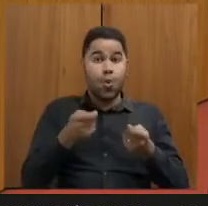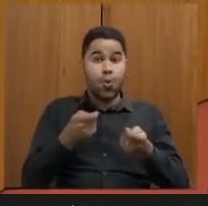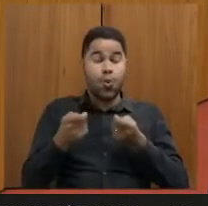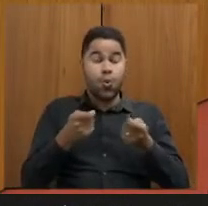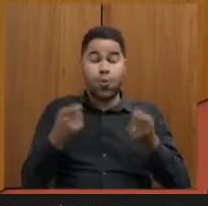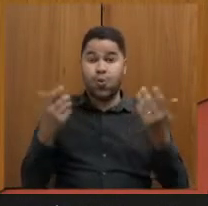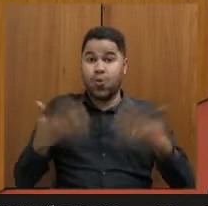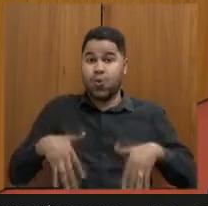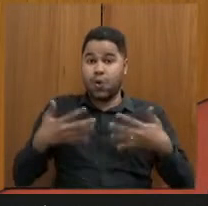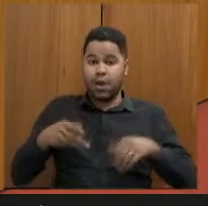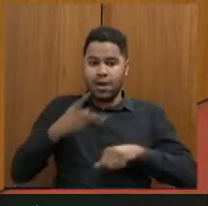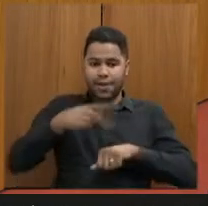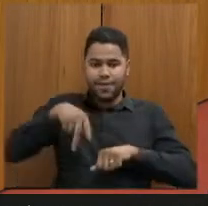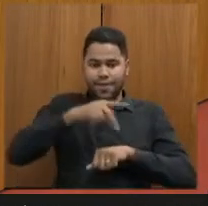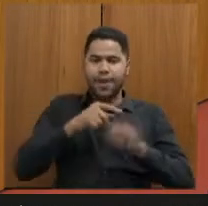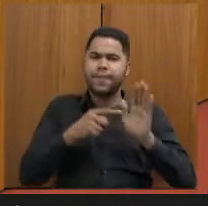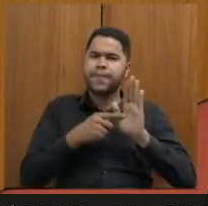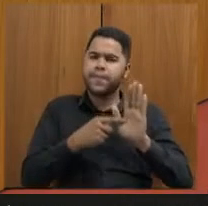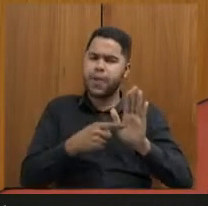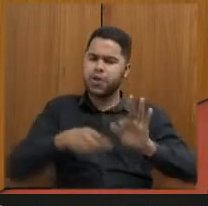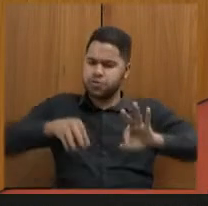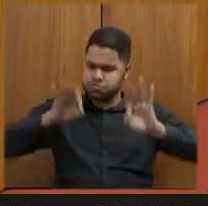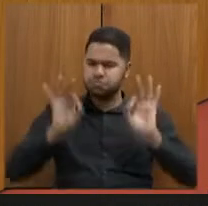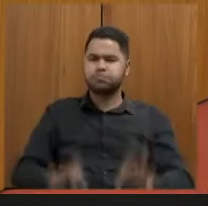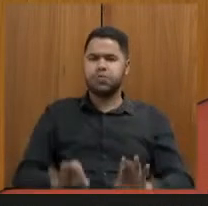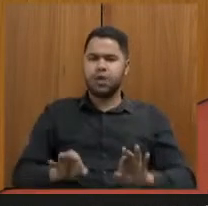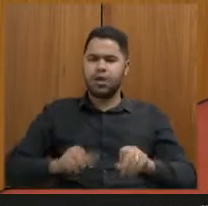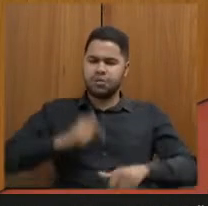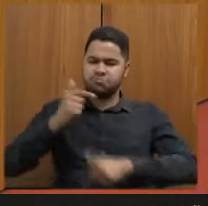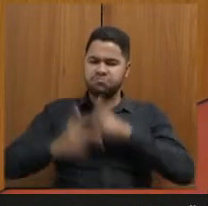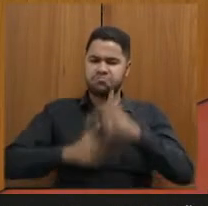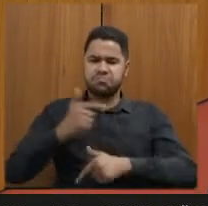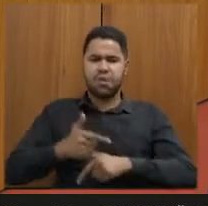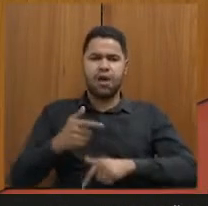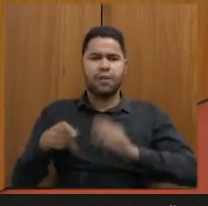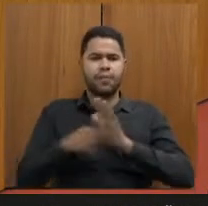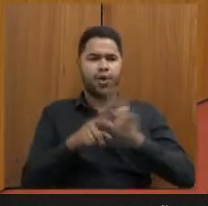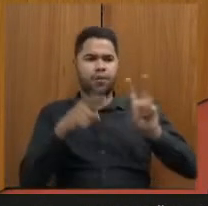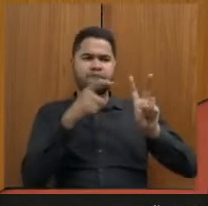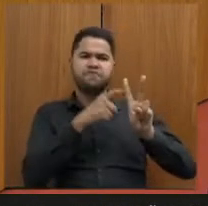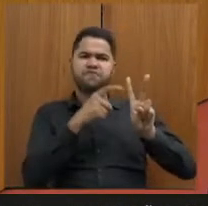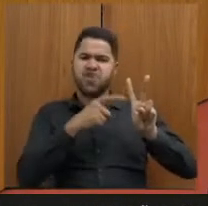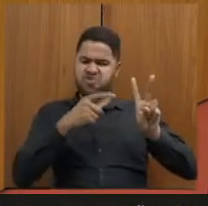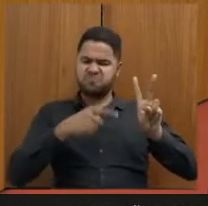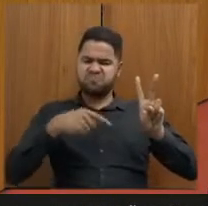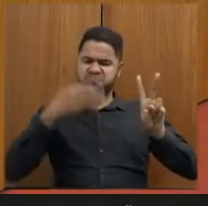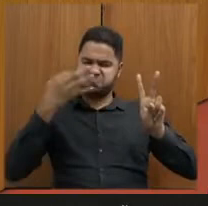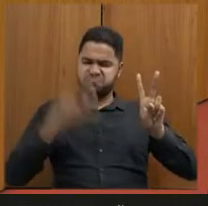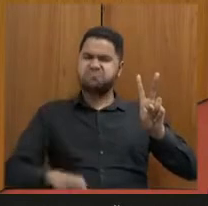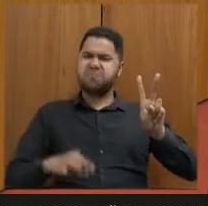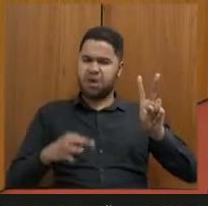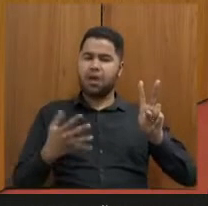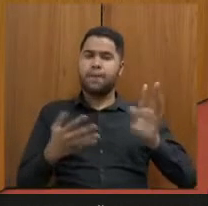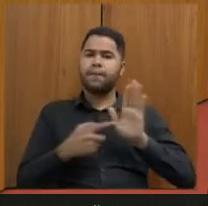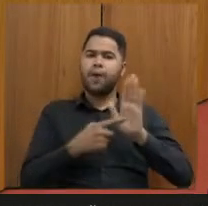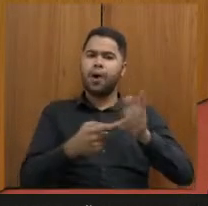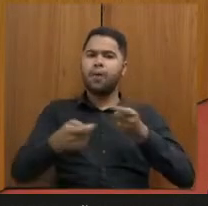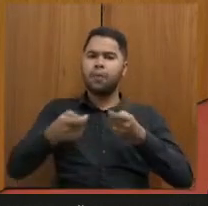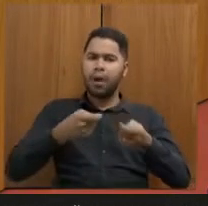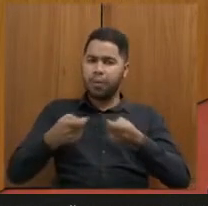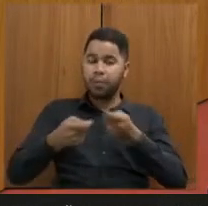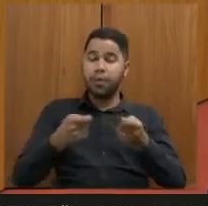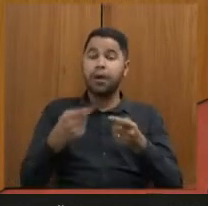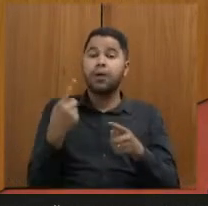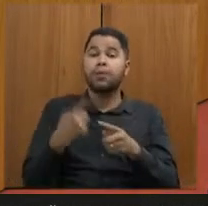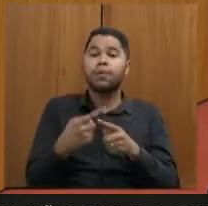e quando um país a moça que tem eficiência que tem um serviço veterinário oficial forte que conseguiu mostrar que controlou essa